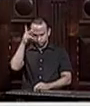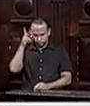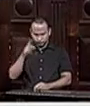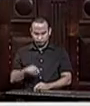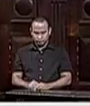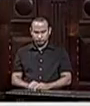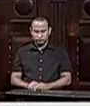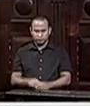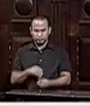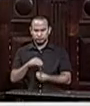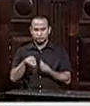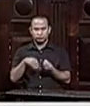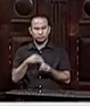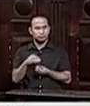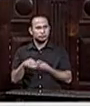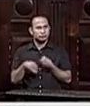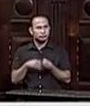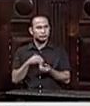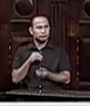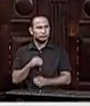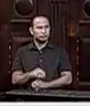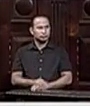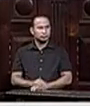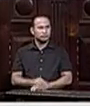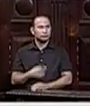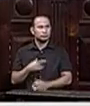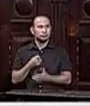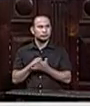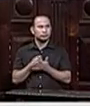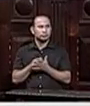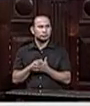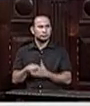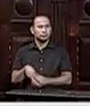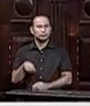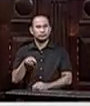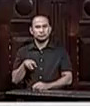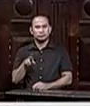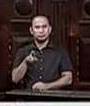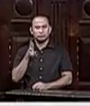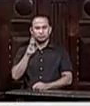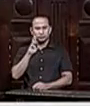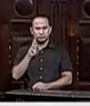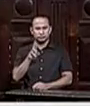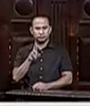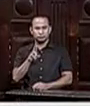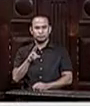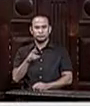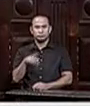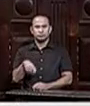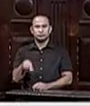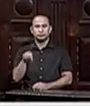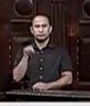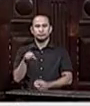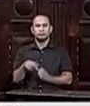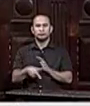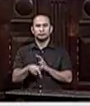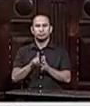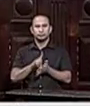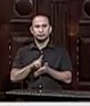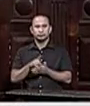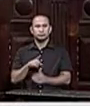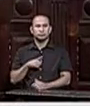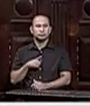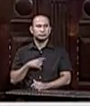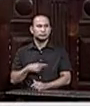através de uma ação direta de inconstitucionalidade que questionava decisões judiciais tomadas anteriormente